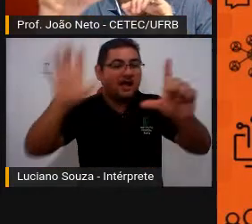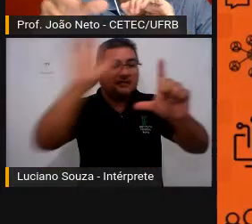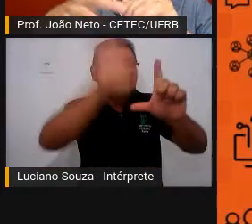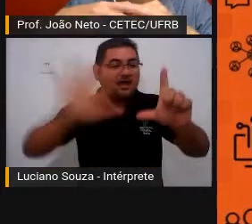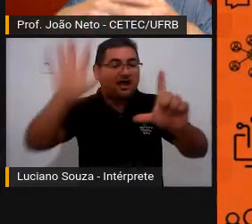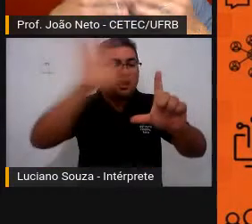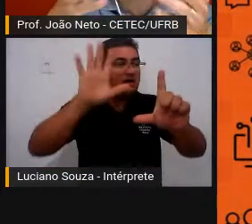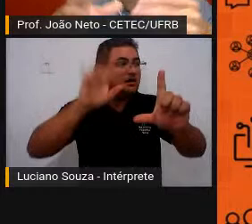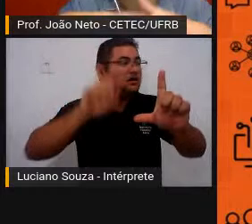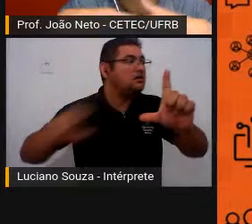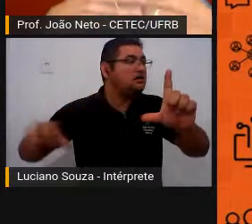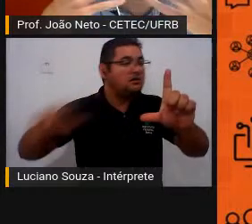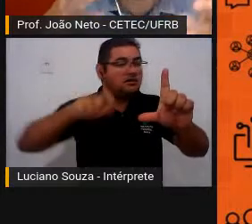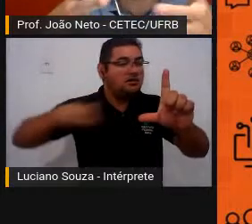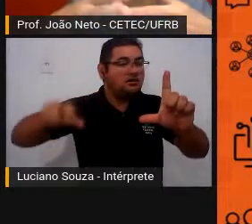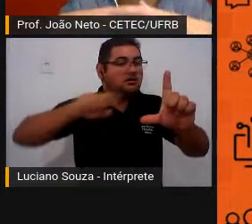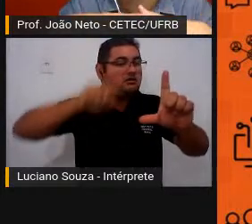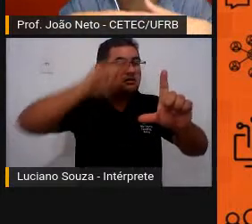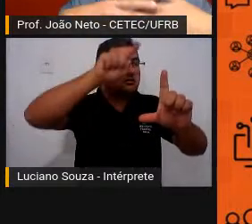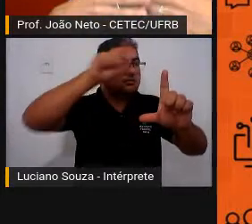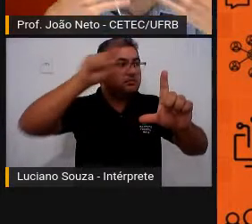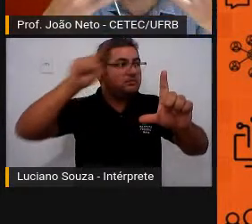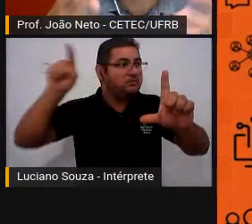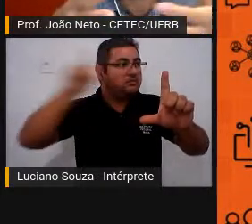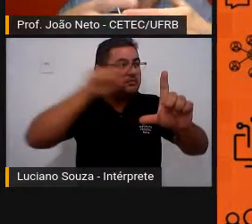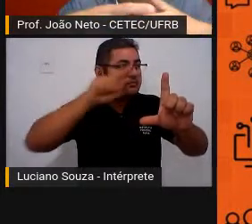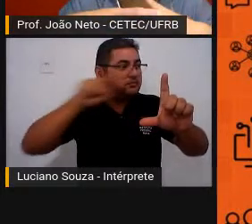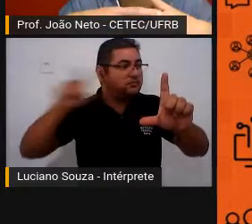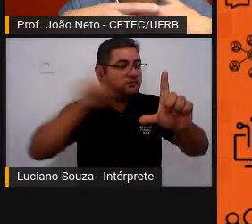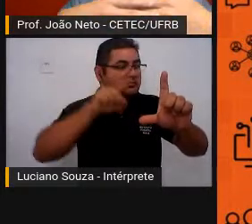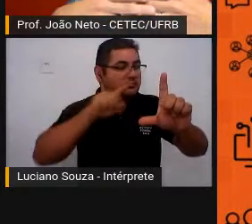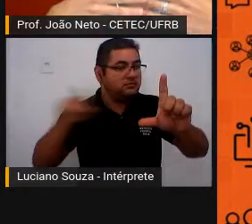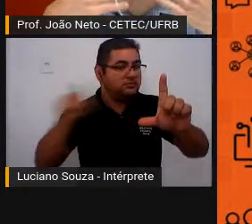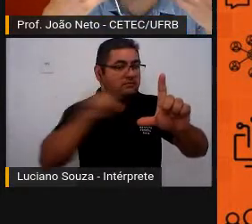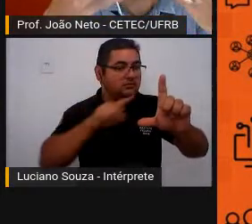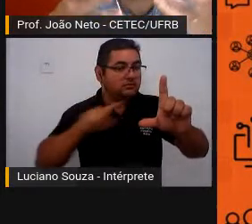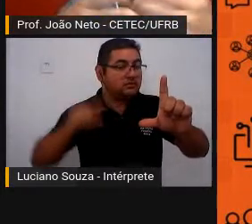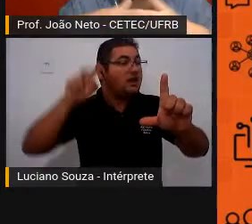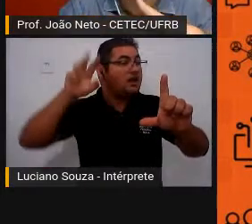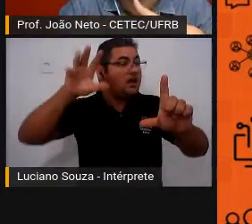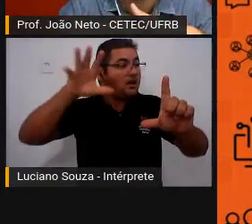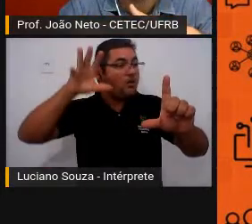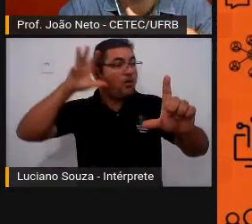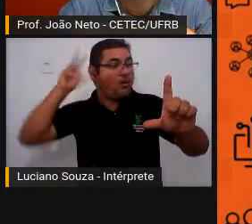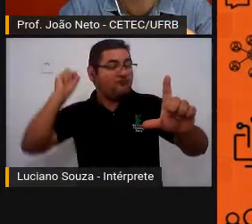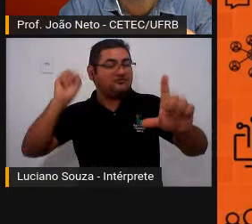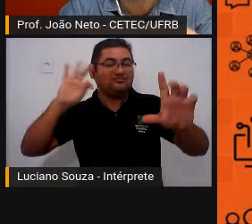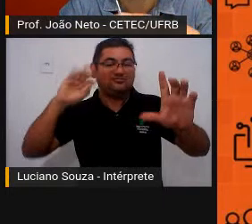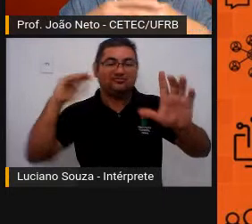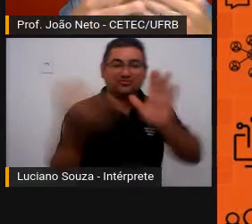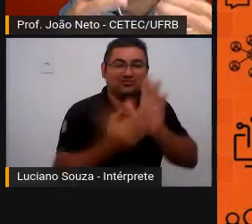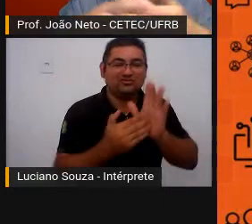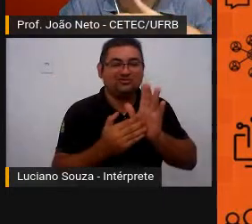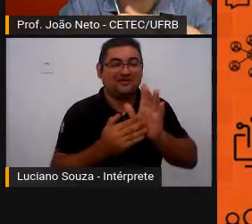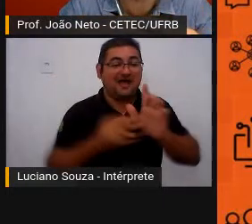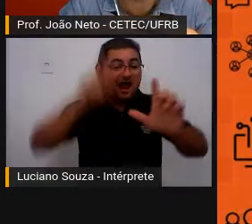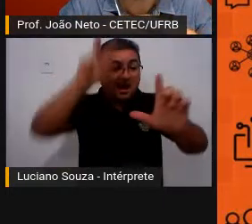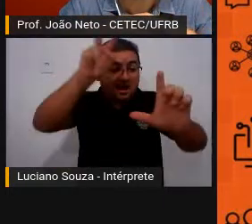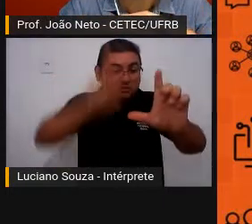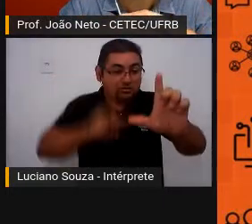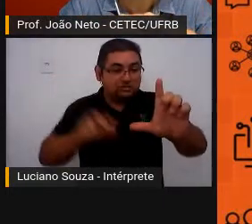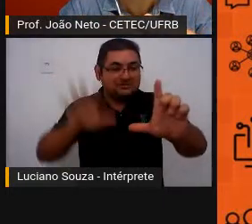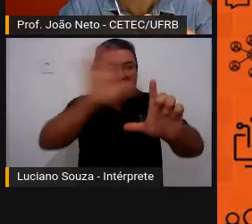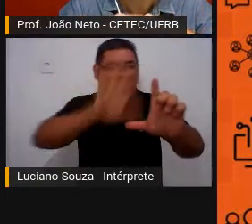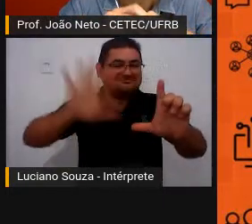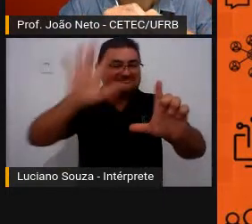ela consegue acessar a utilizar e mandar e-mail e ler notícias e assistir a vídeos no YouTube e tudo